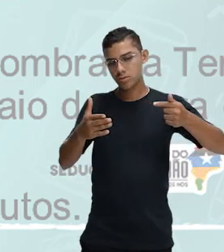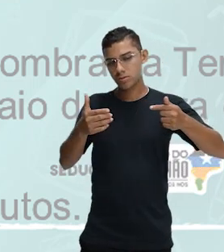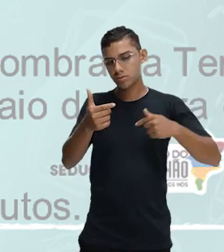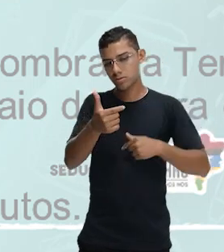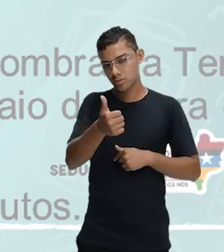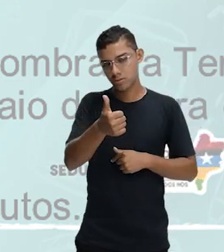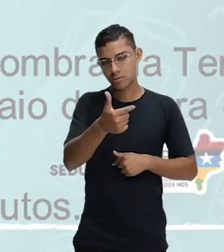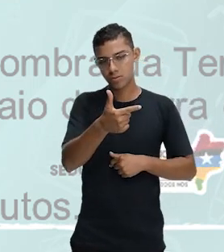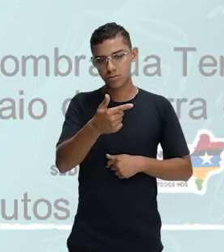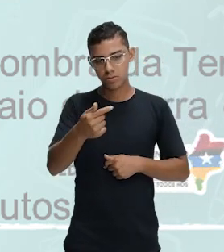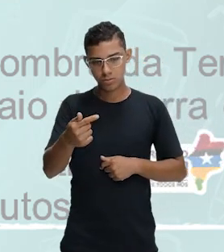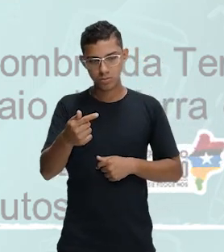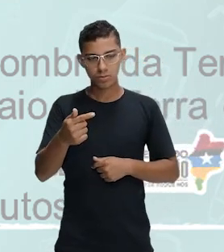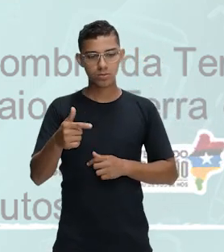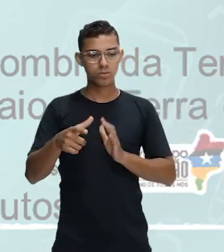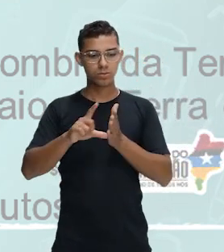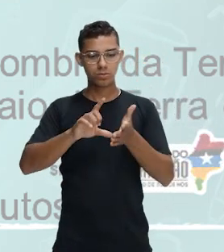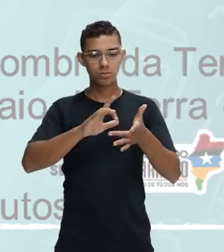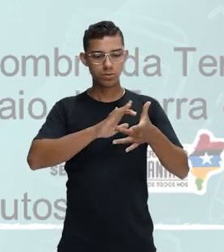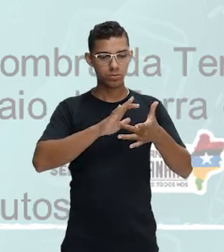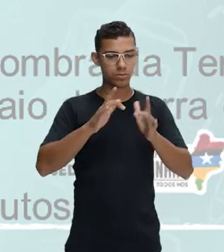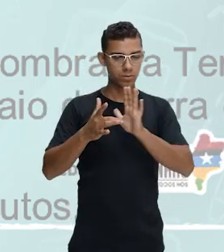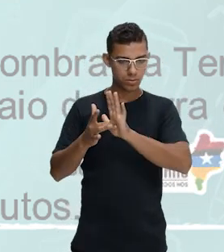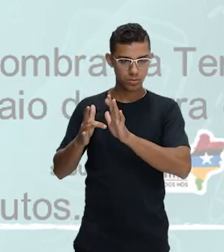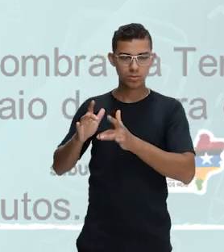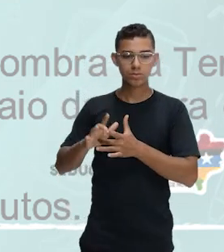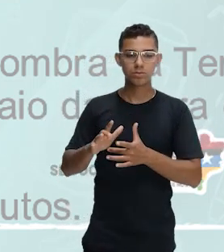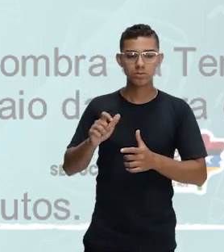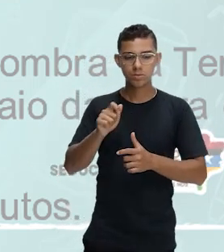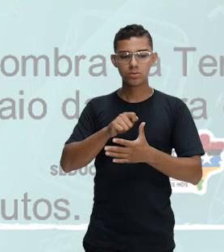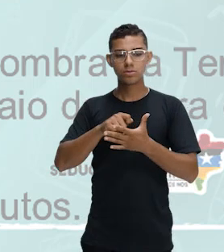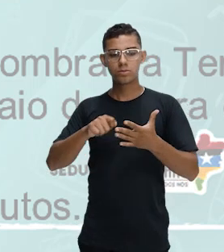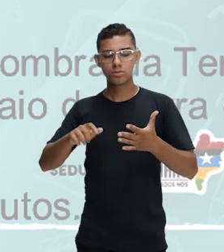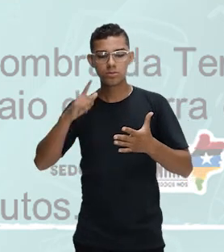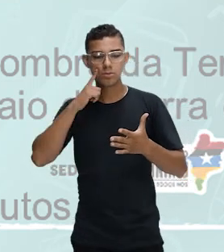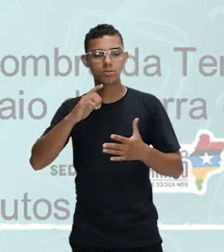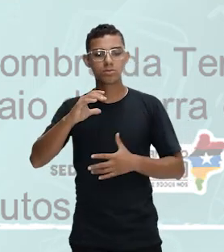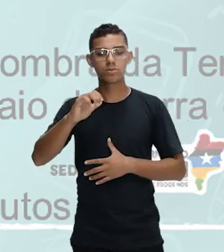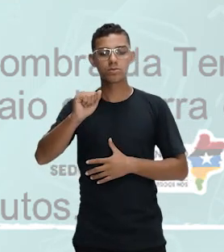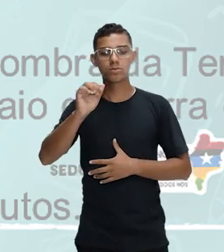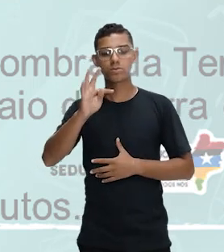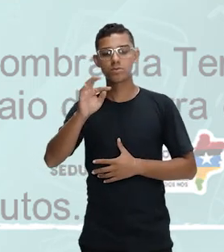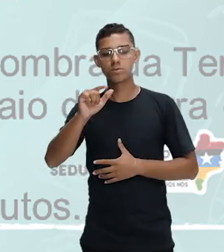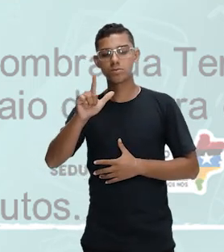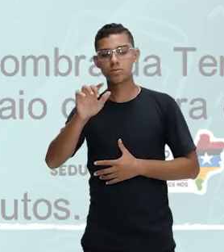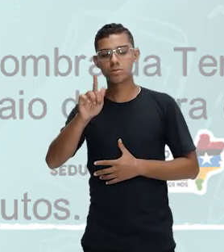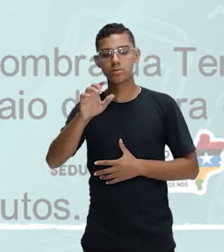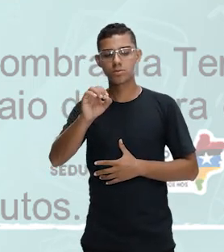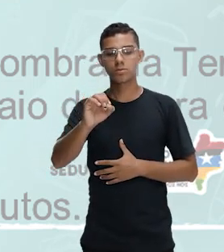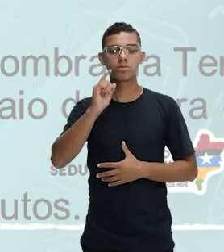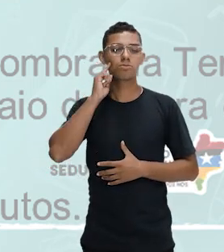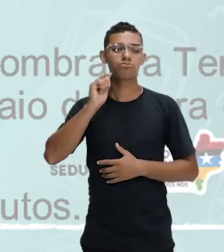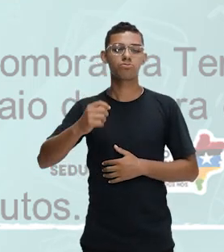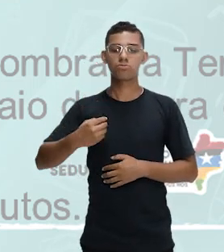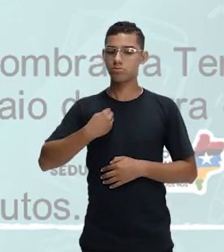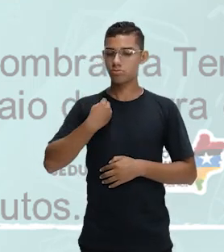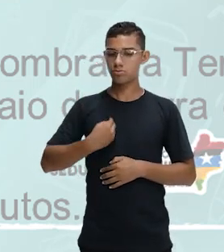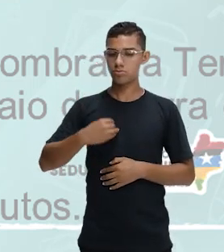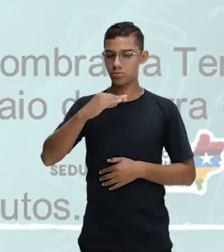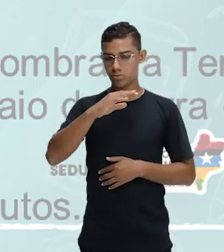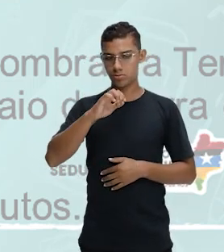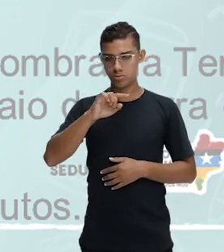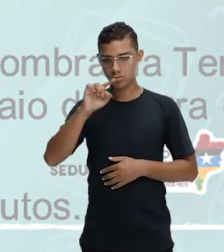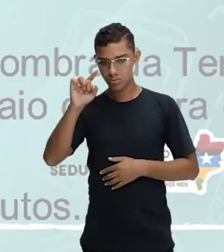Ele compilou um catálogo com a posição do céu, né? E a magnitude de